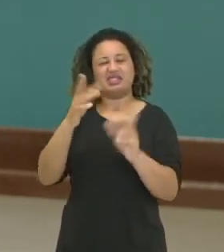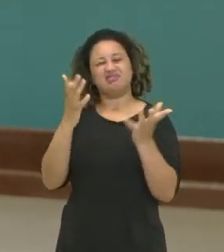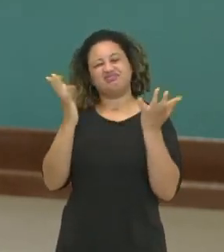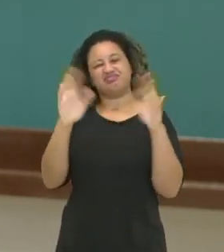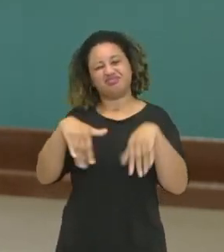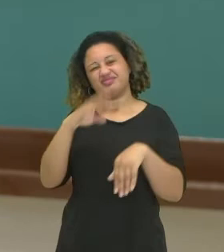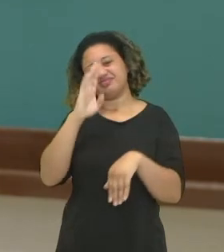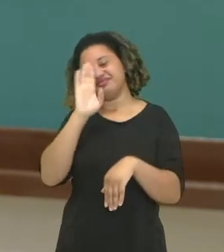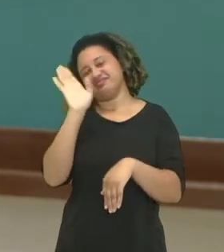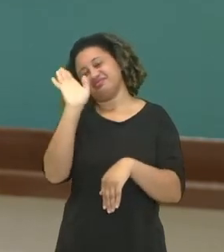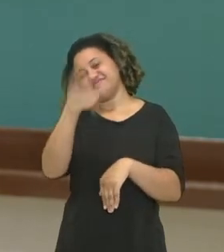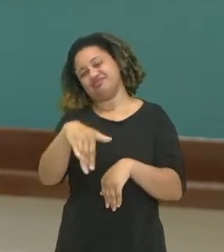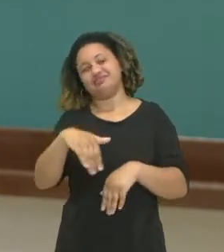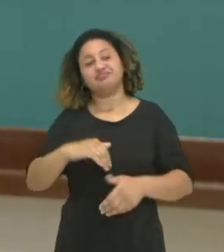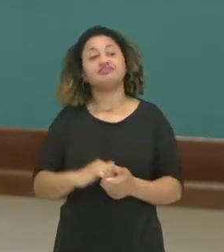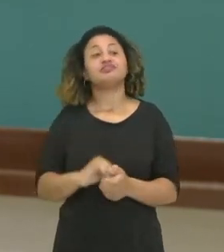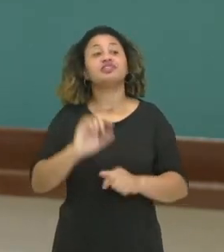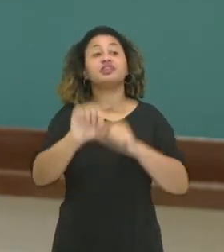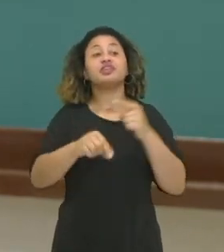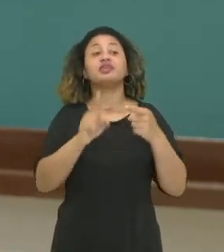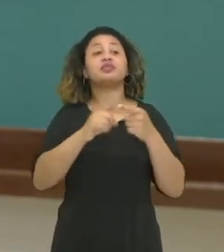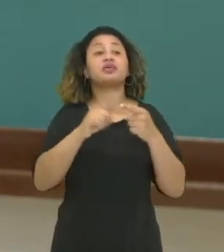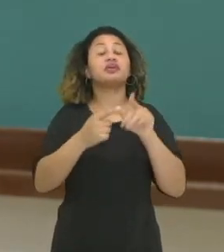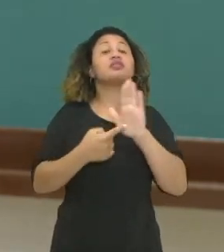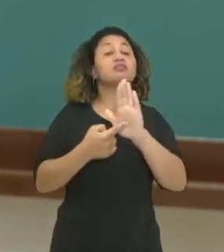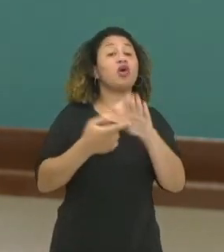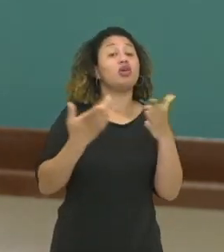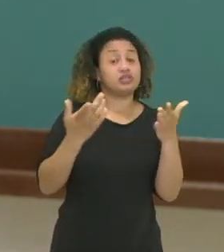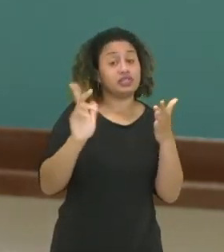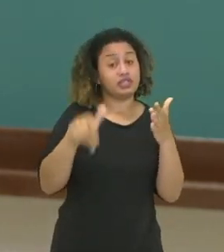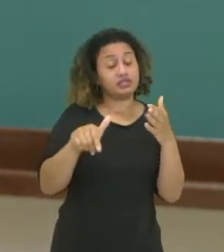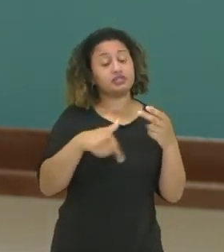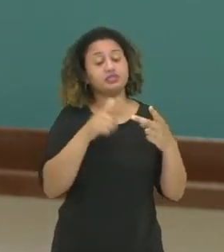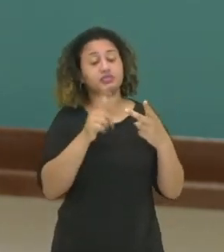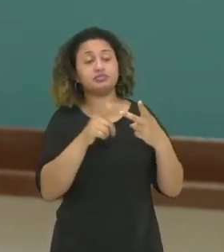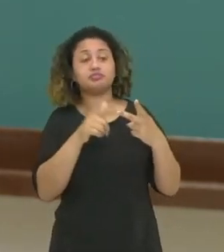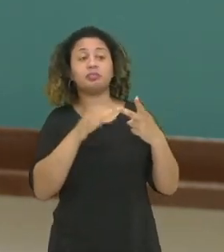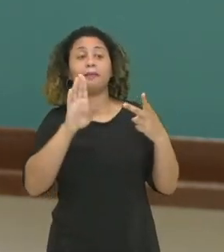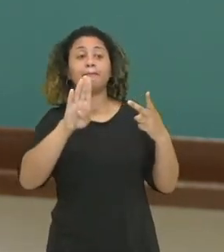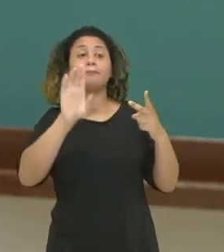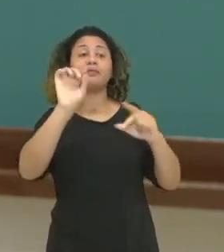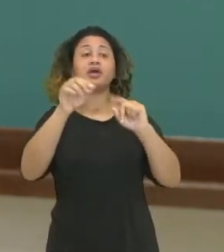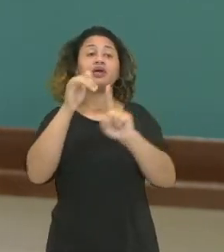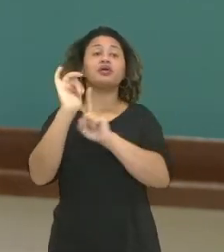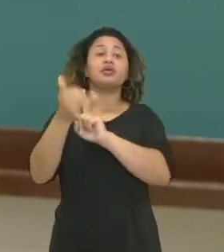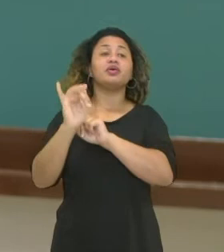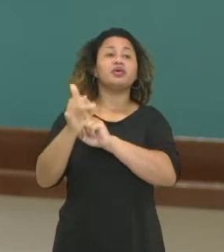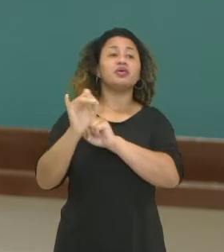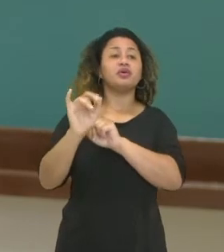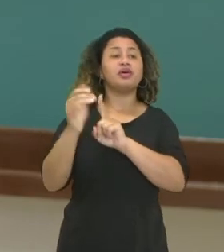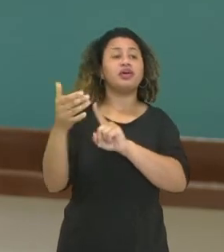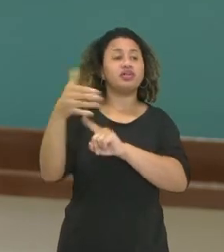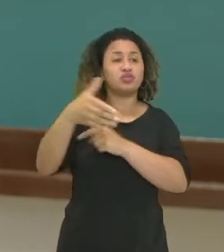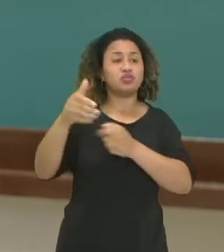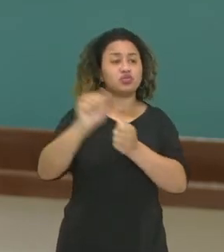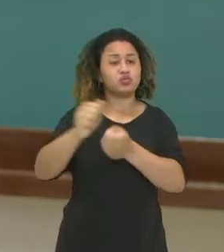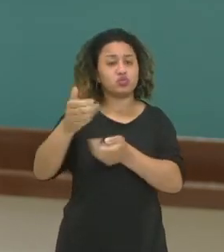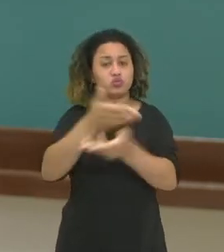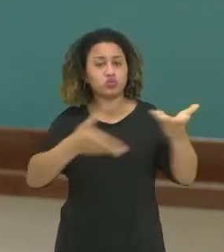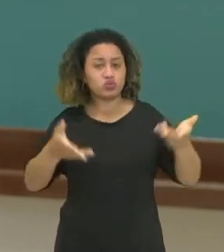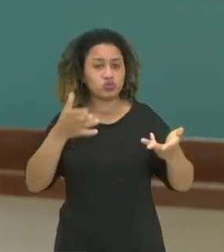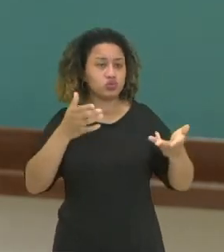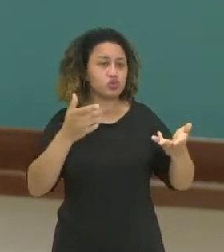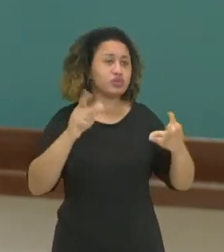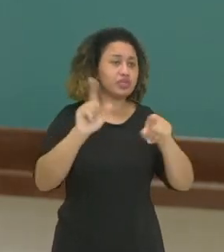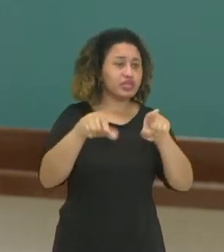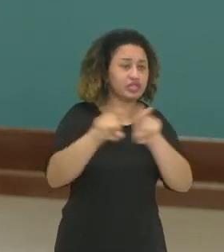aspectos dominantes desses prenúncios? E na letra B, o narrador está dentro dos acontecimentos e no